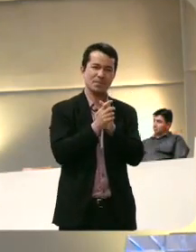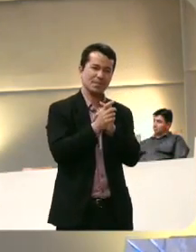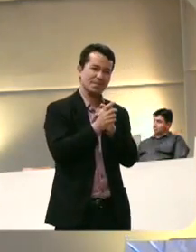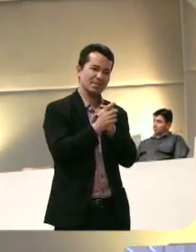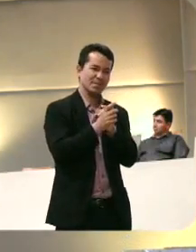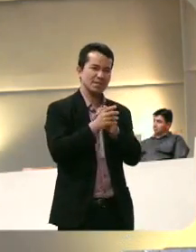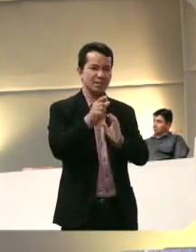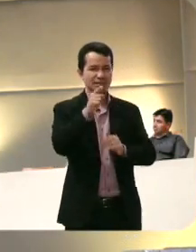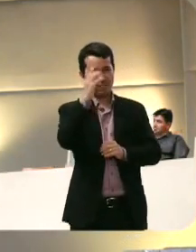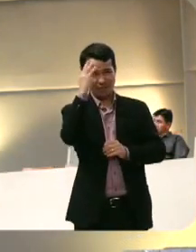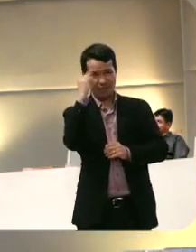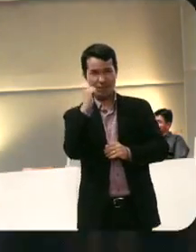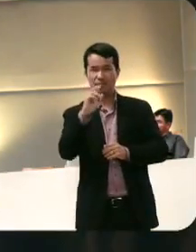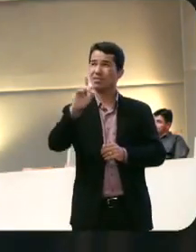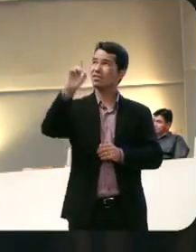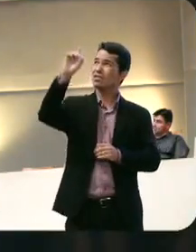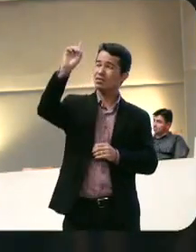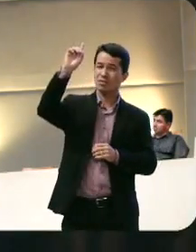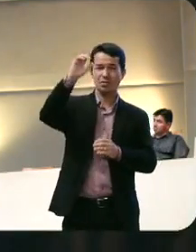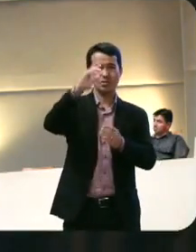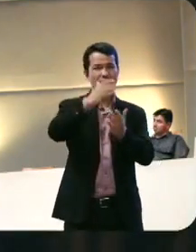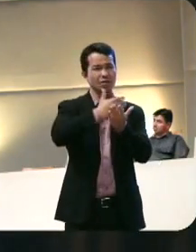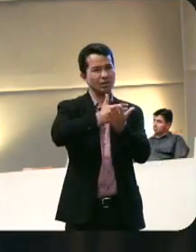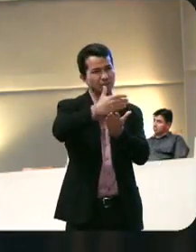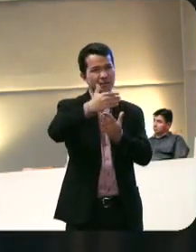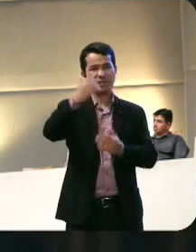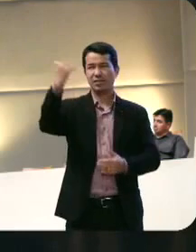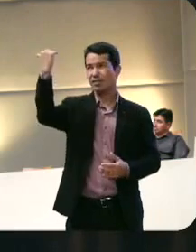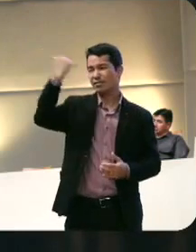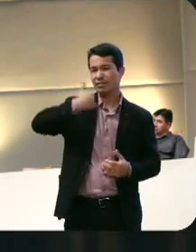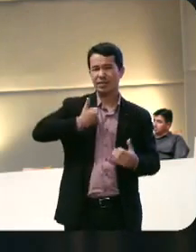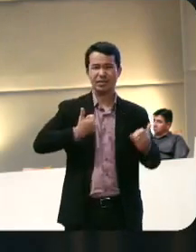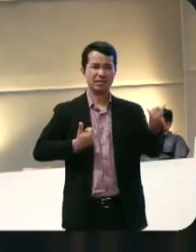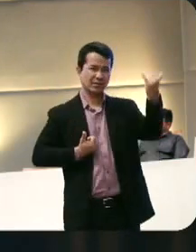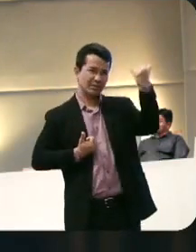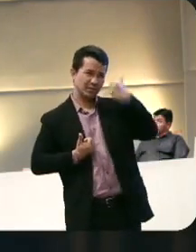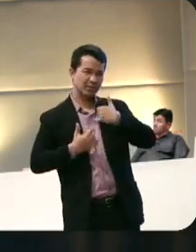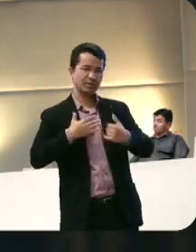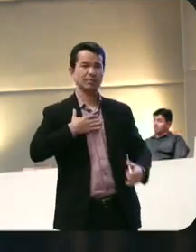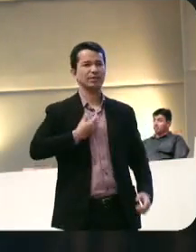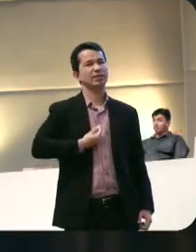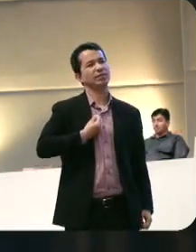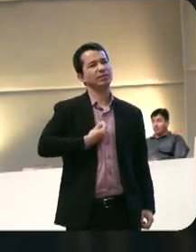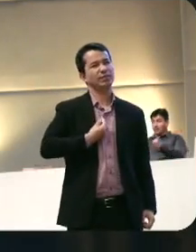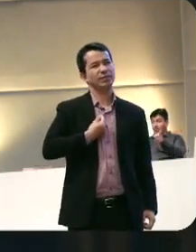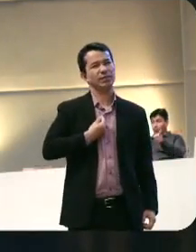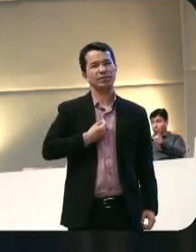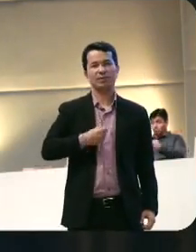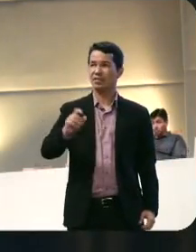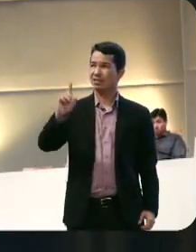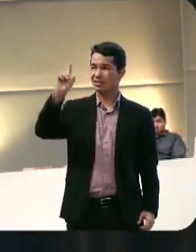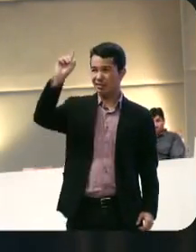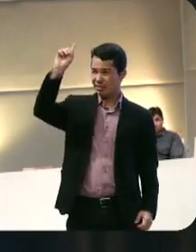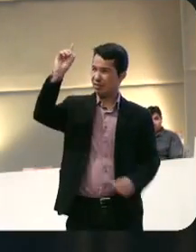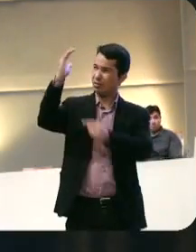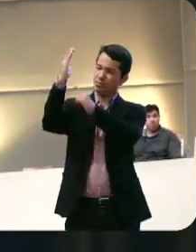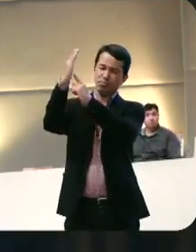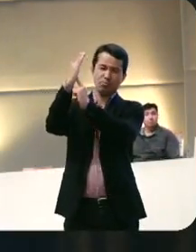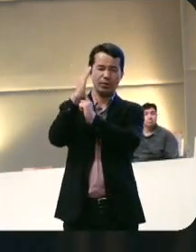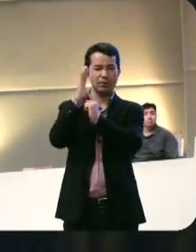E aí Deus começou a falar comigo: eu quero restaurar esse lugar, não era só na sua